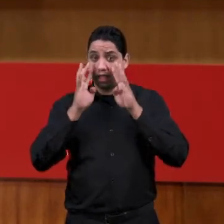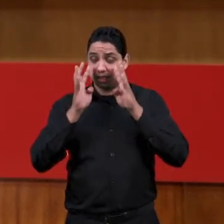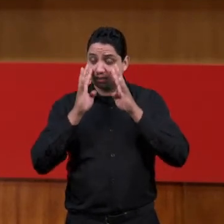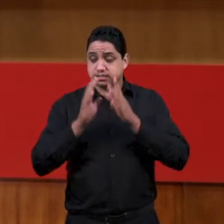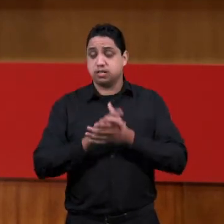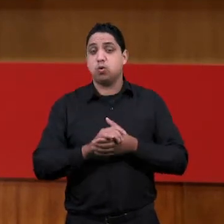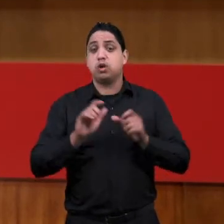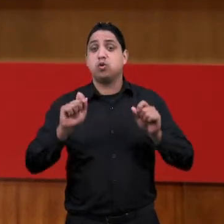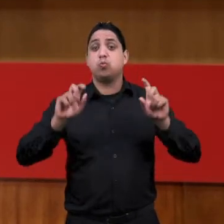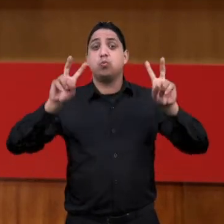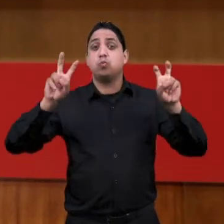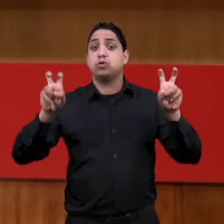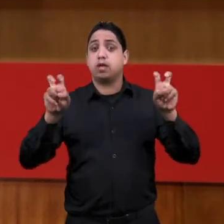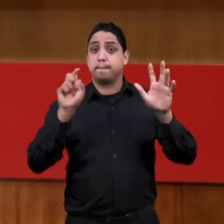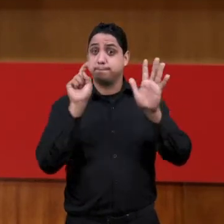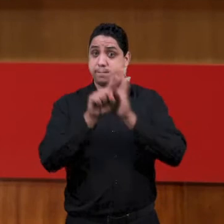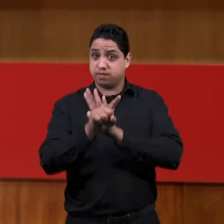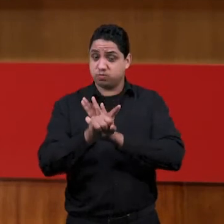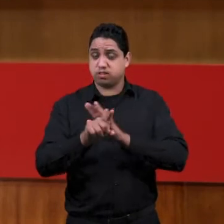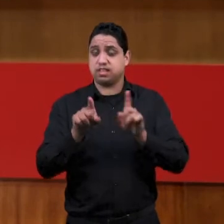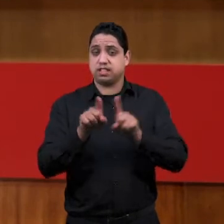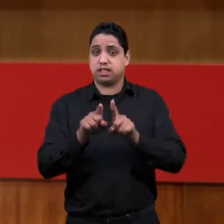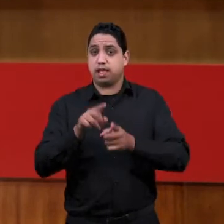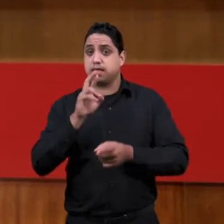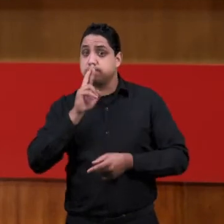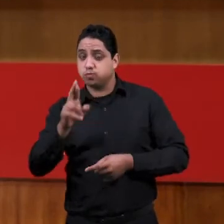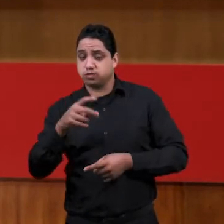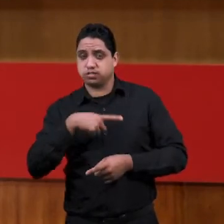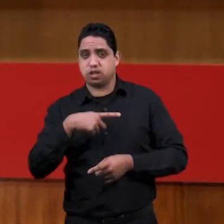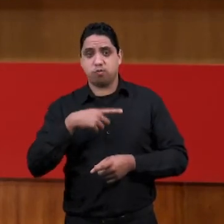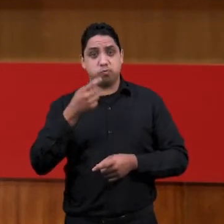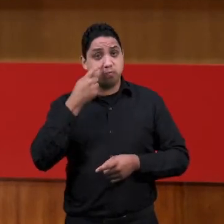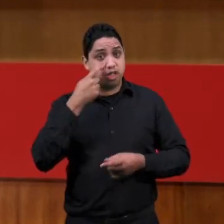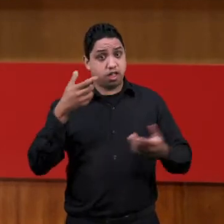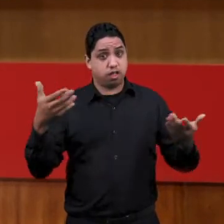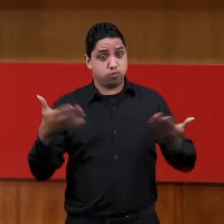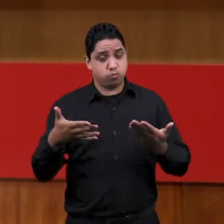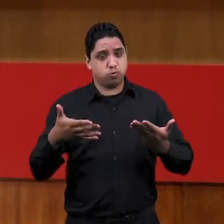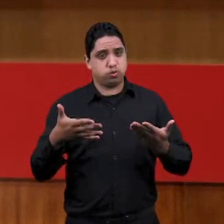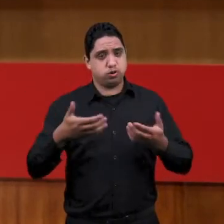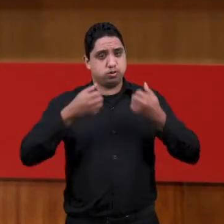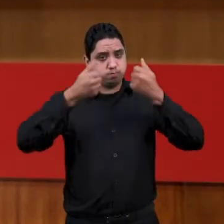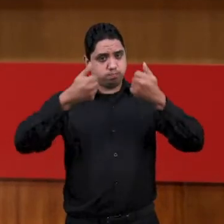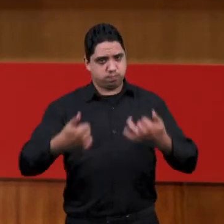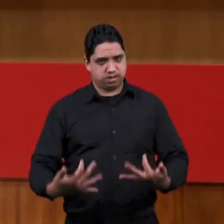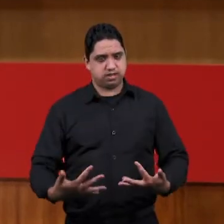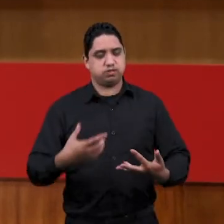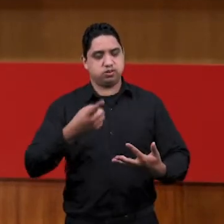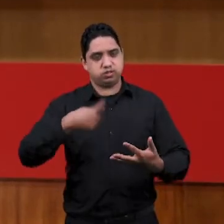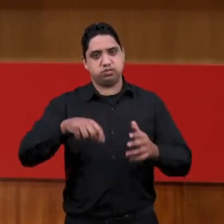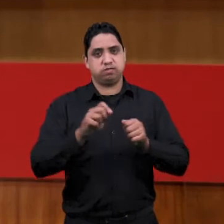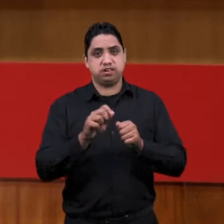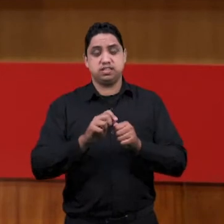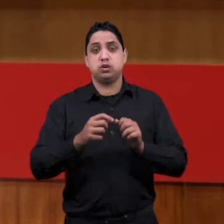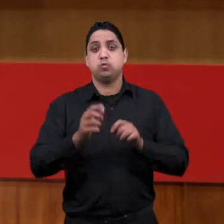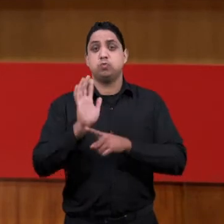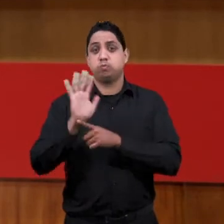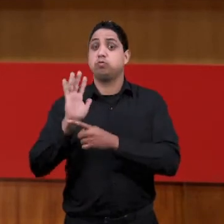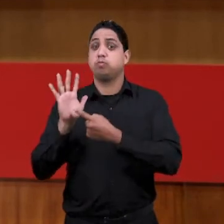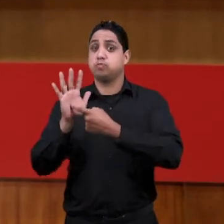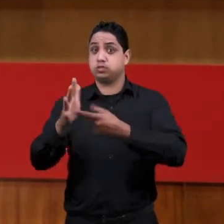a pergunta que foi formulada e a resposta a essa pergunta os irmãos verão agora nos comentários que faremos dos vídeos que